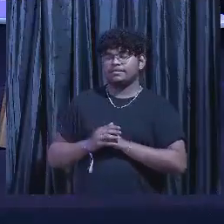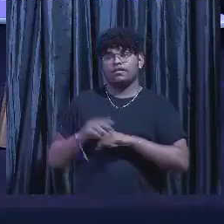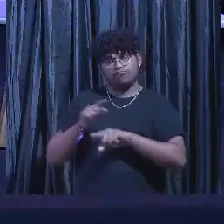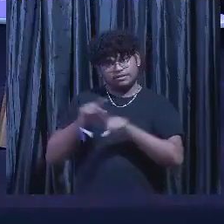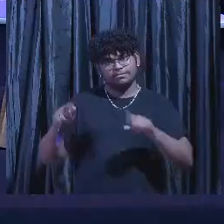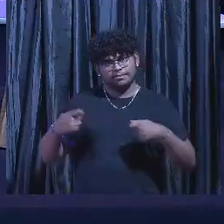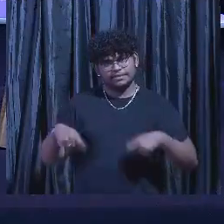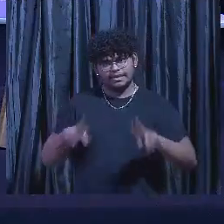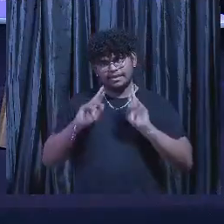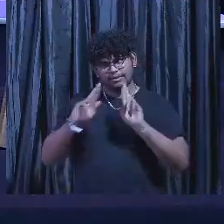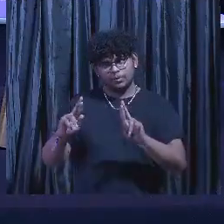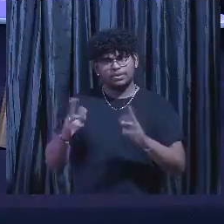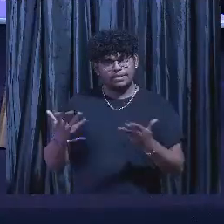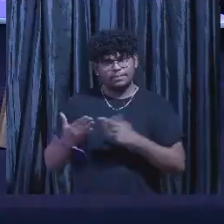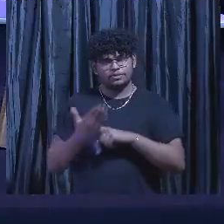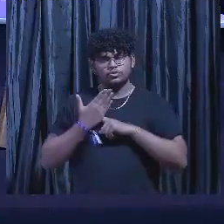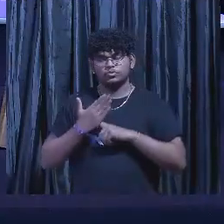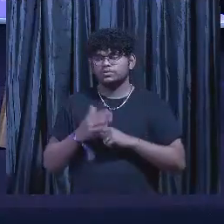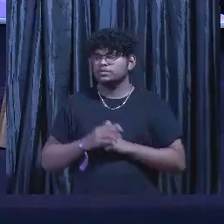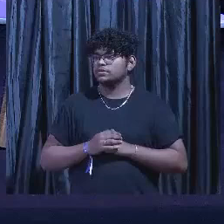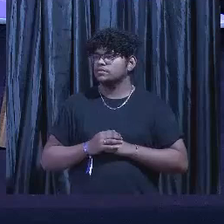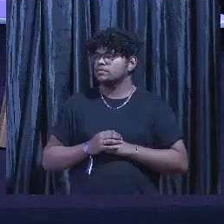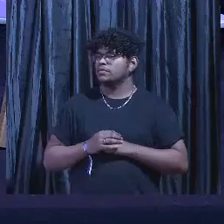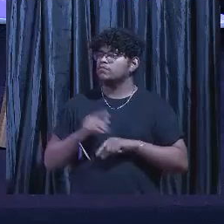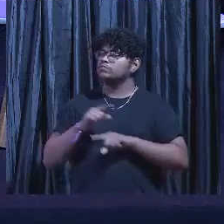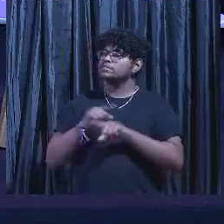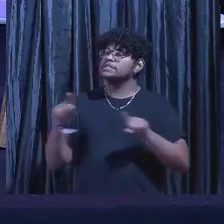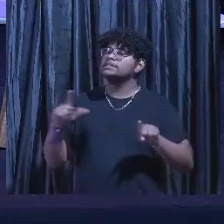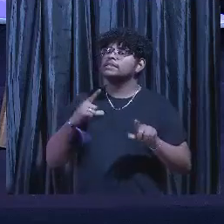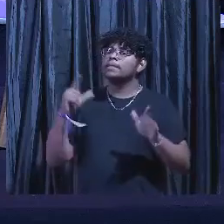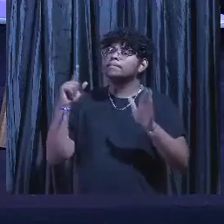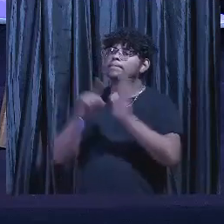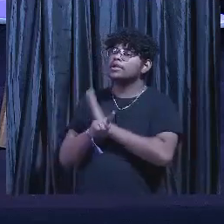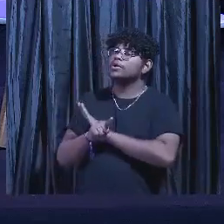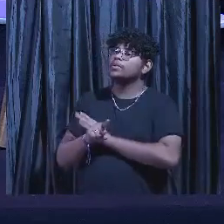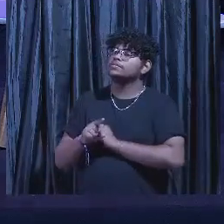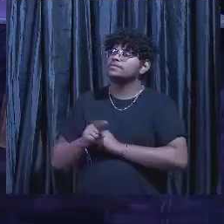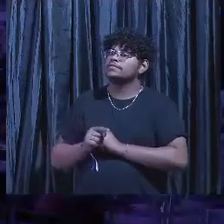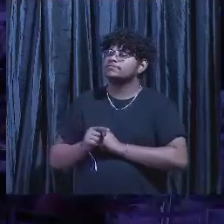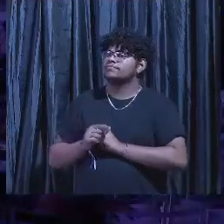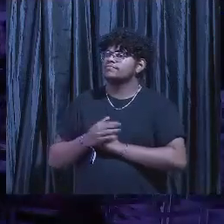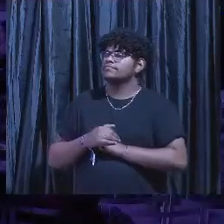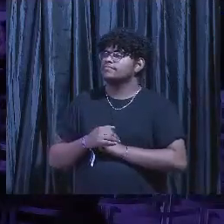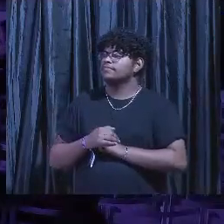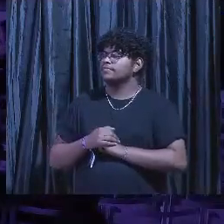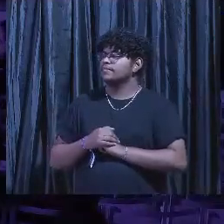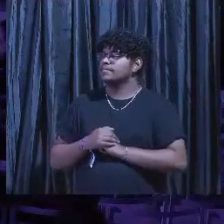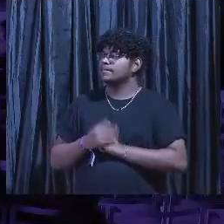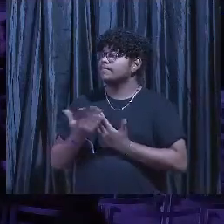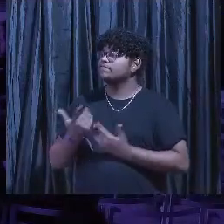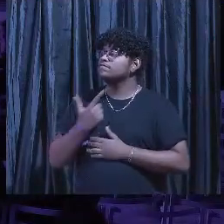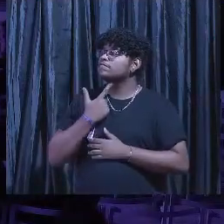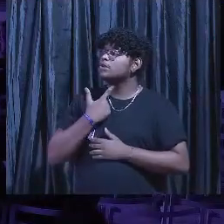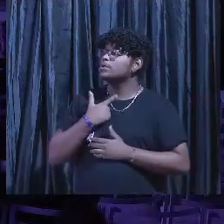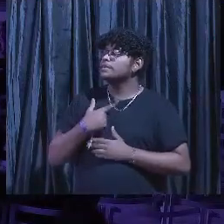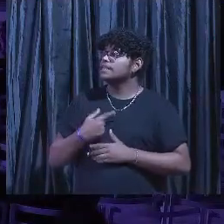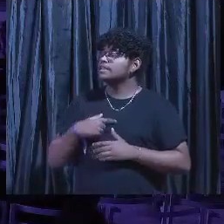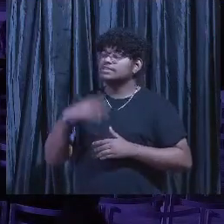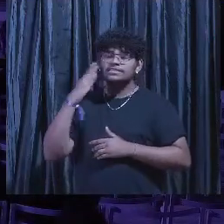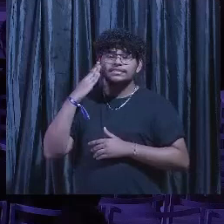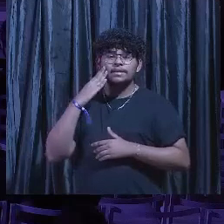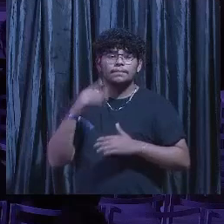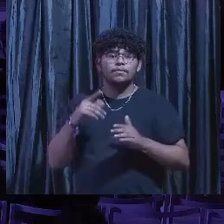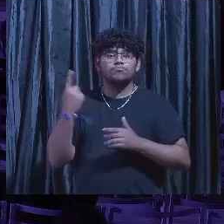vai dar ruim. Quem tem uma pergunta para fazer aqui para esse painel? Quem tem vontade de saber alguma